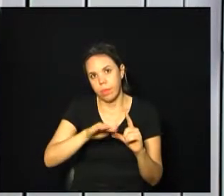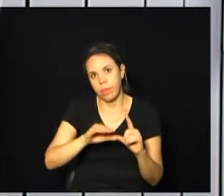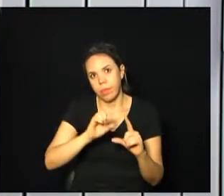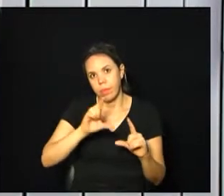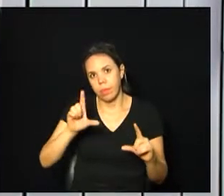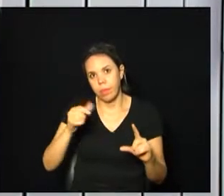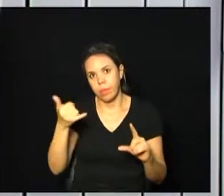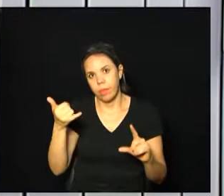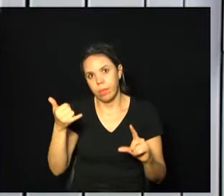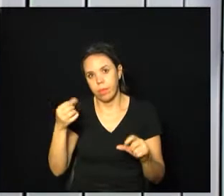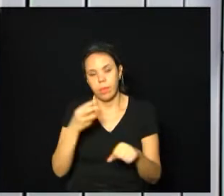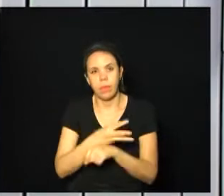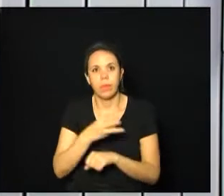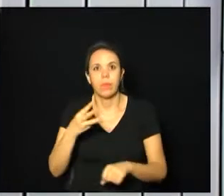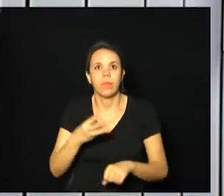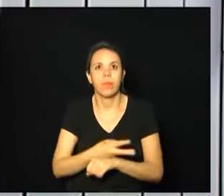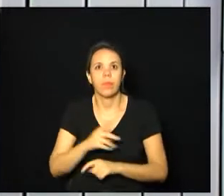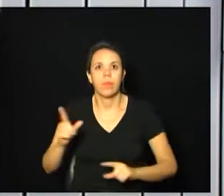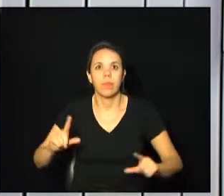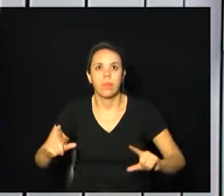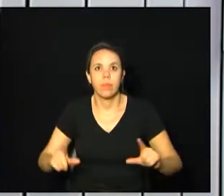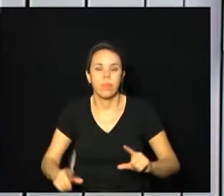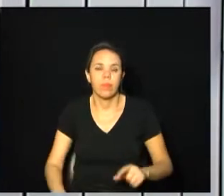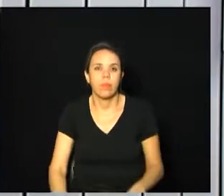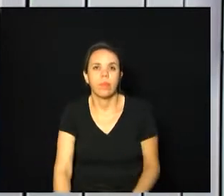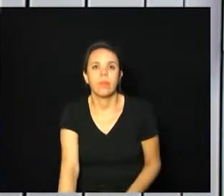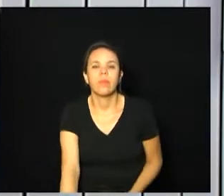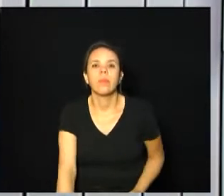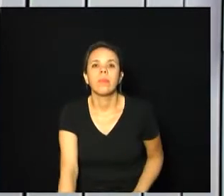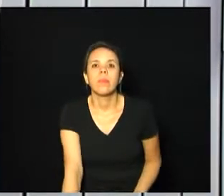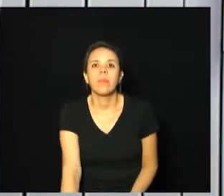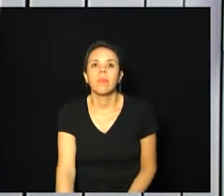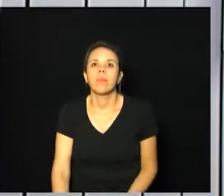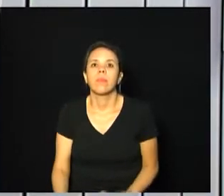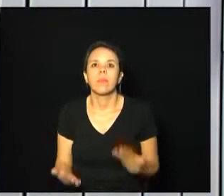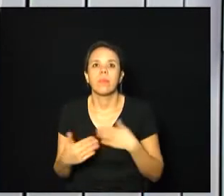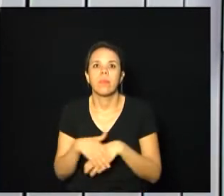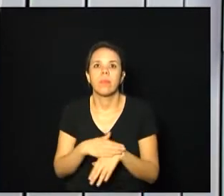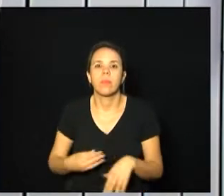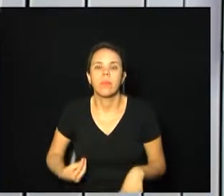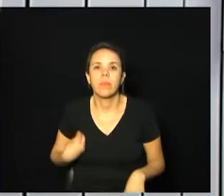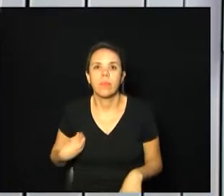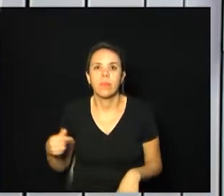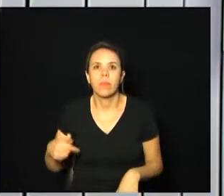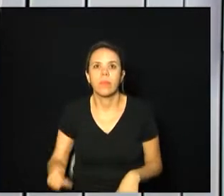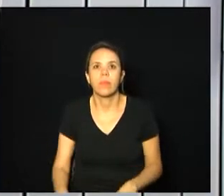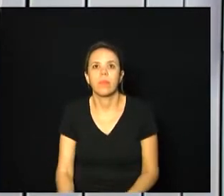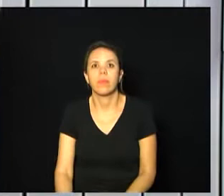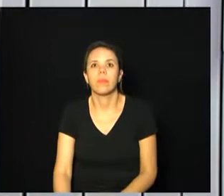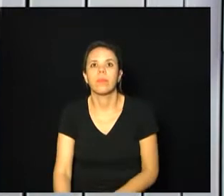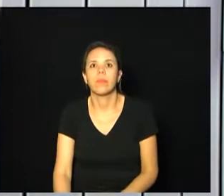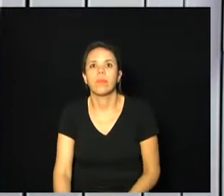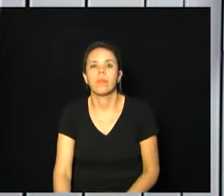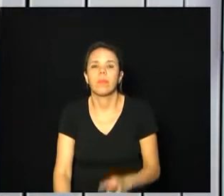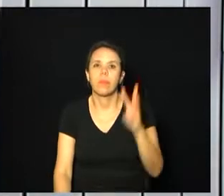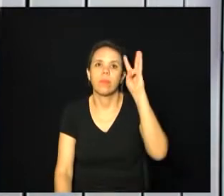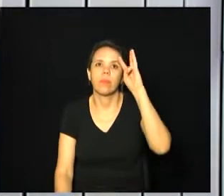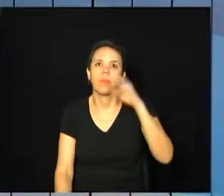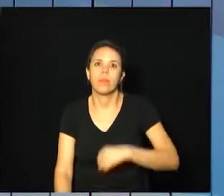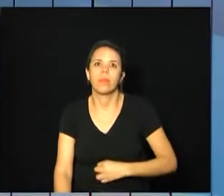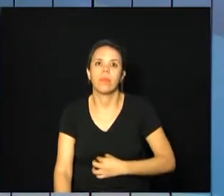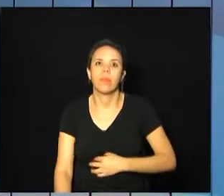na tela do seu celular o WhatsApp da TV Câmara Campinas. Você aperta, a gente conversa ao vivo nesta